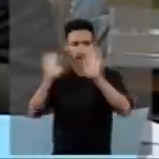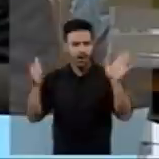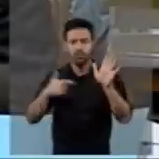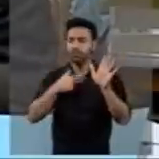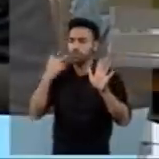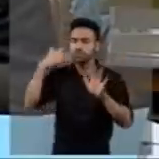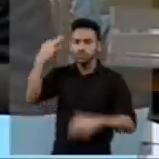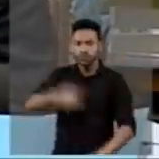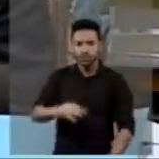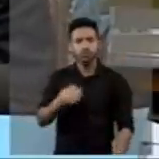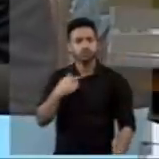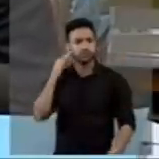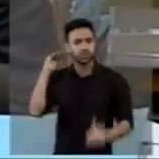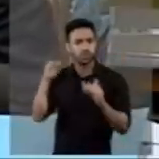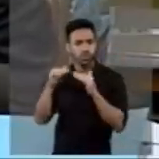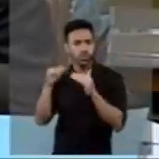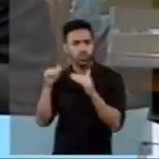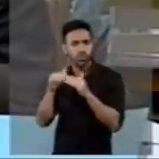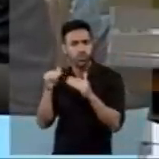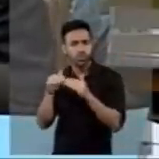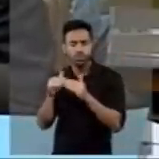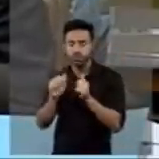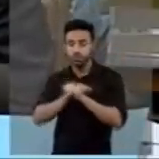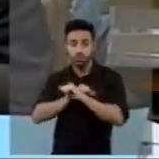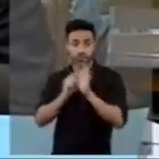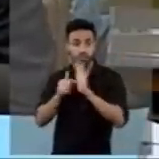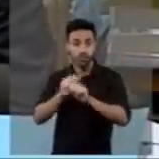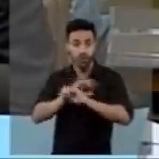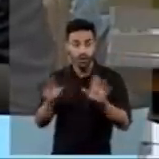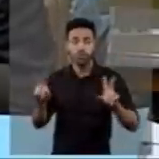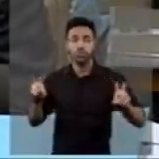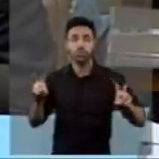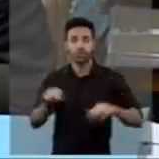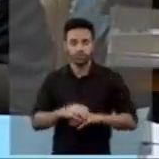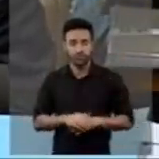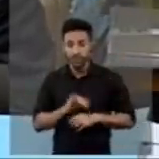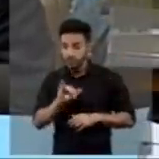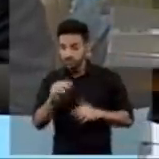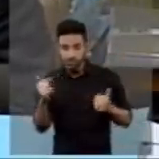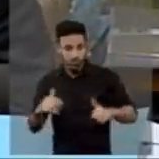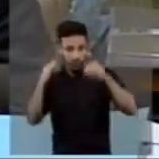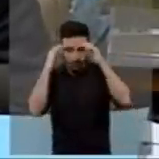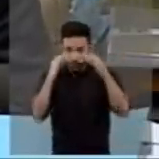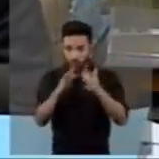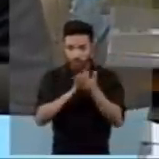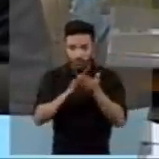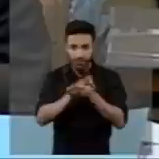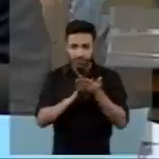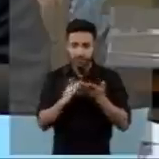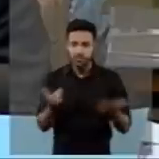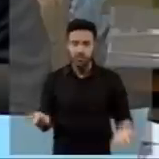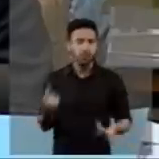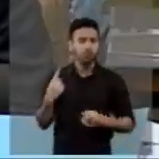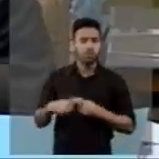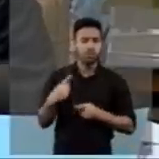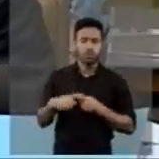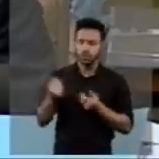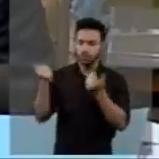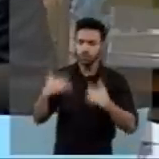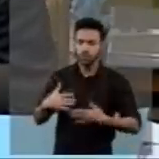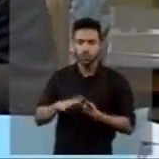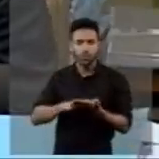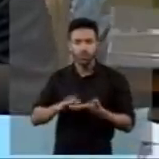correção e de maneira primorosa que, aspas, o descumprimento injustificado